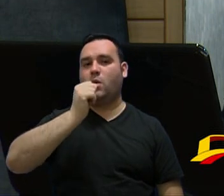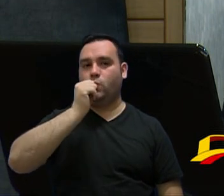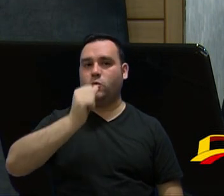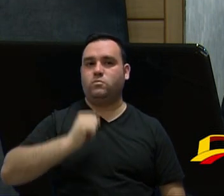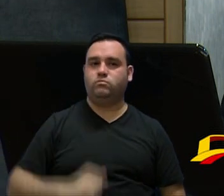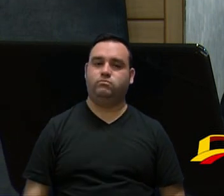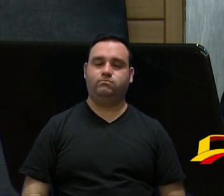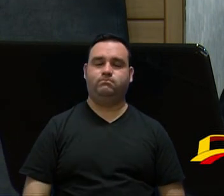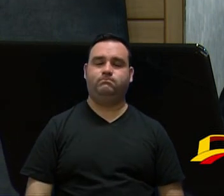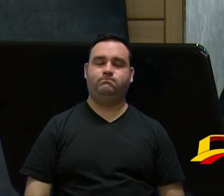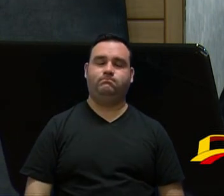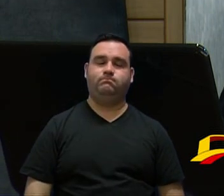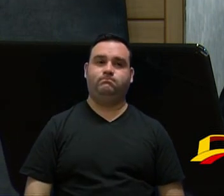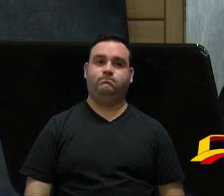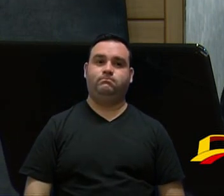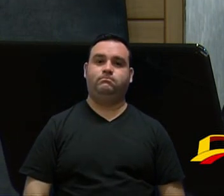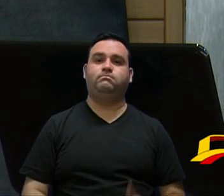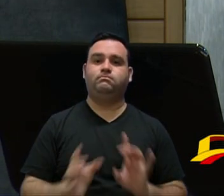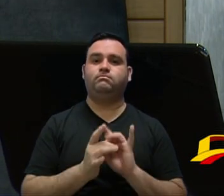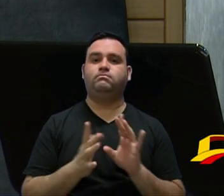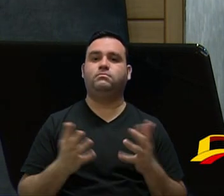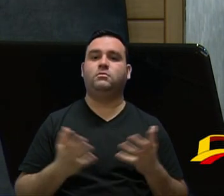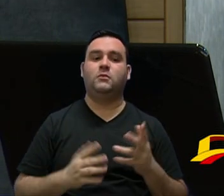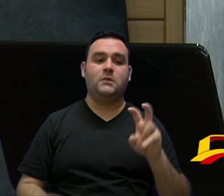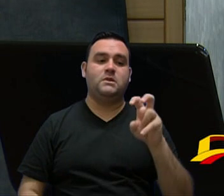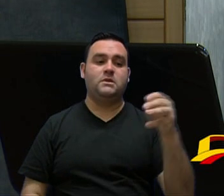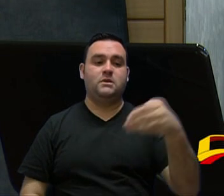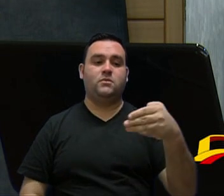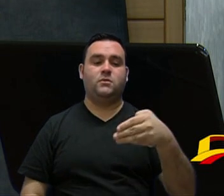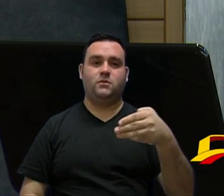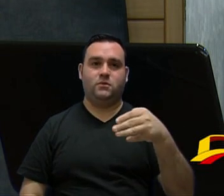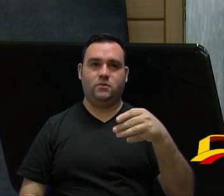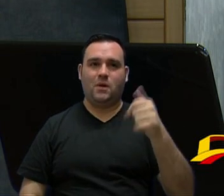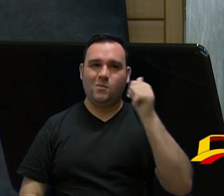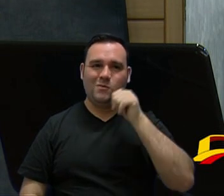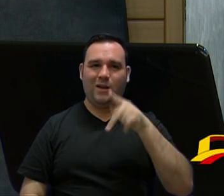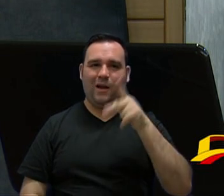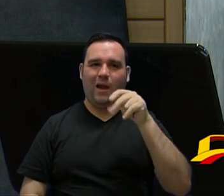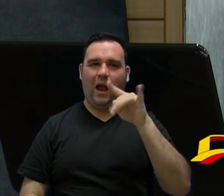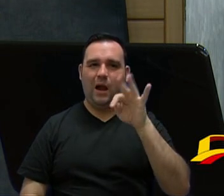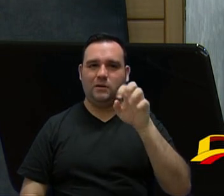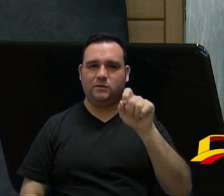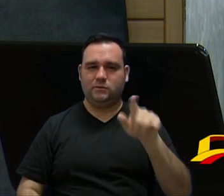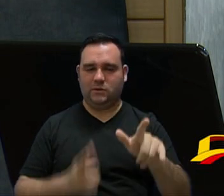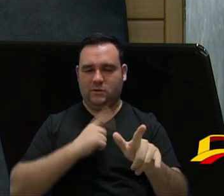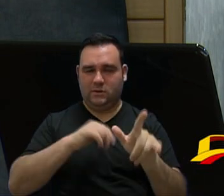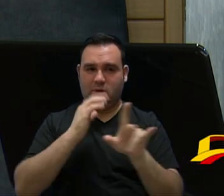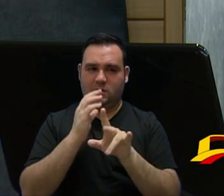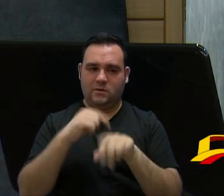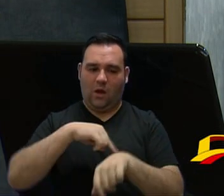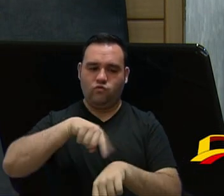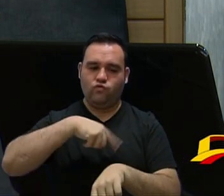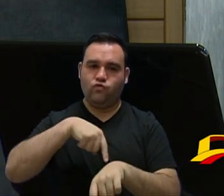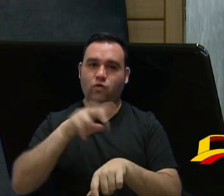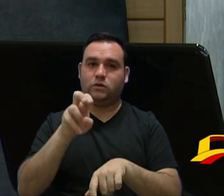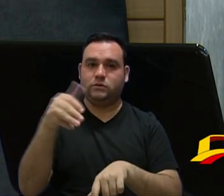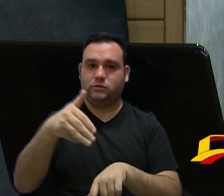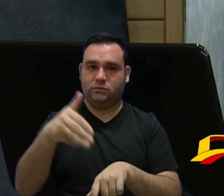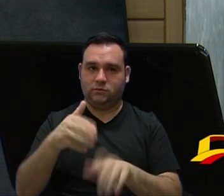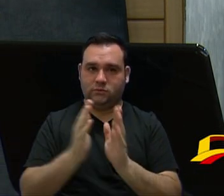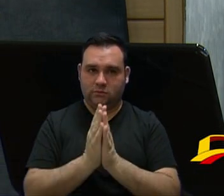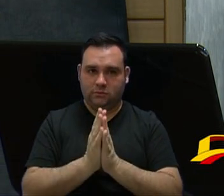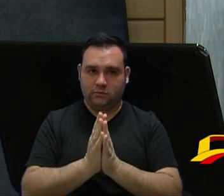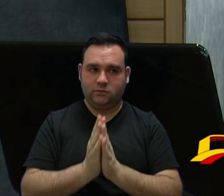tá certo ah pois eu vou dar cinco minutos kátia você marca a cinco minutos por favor para cada pergunta